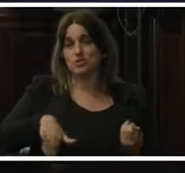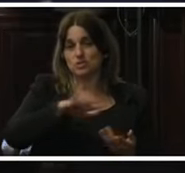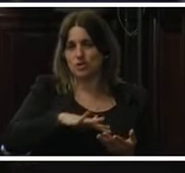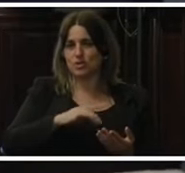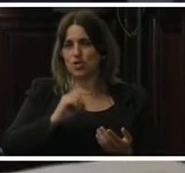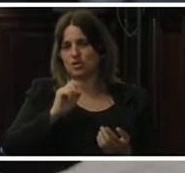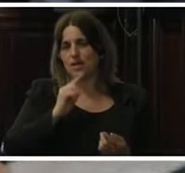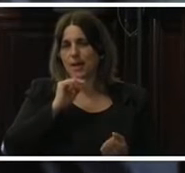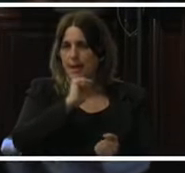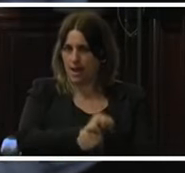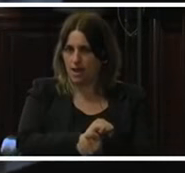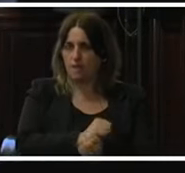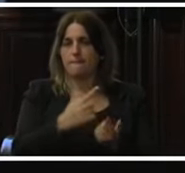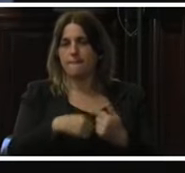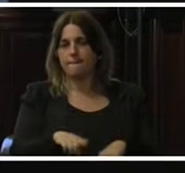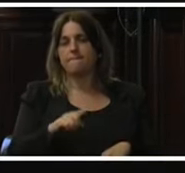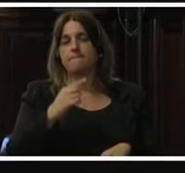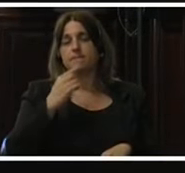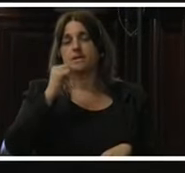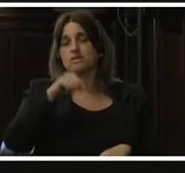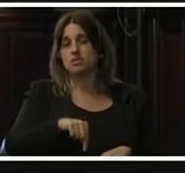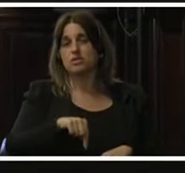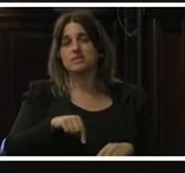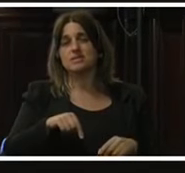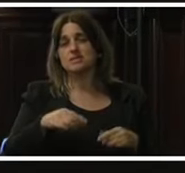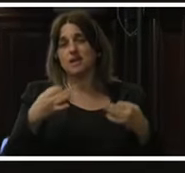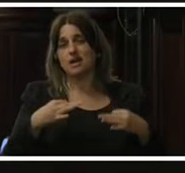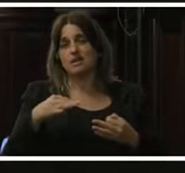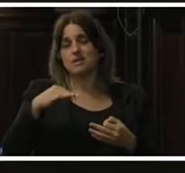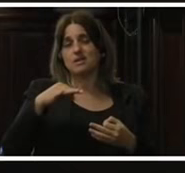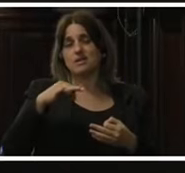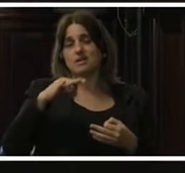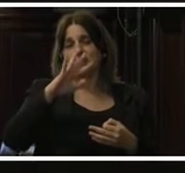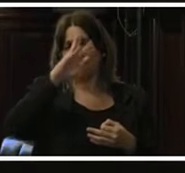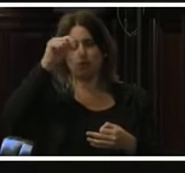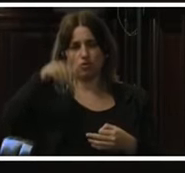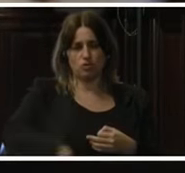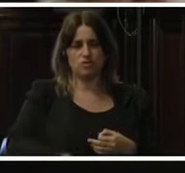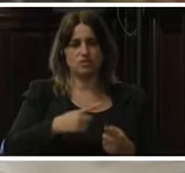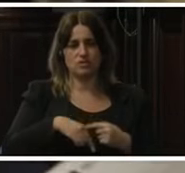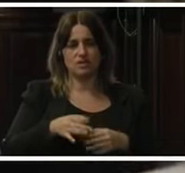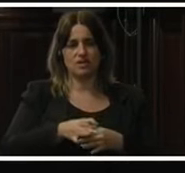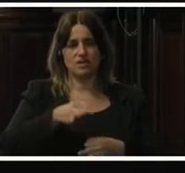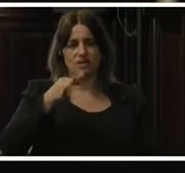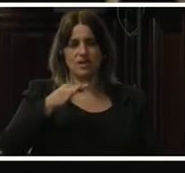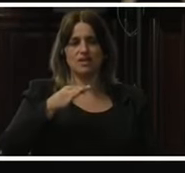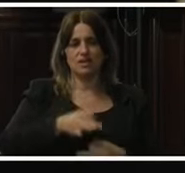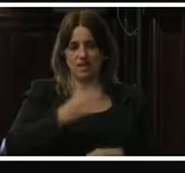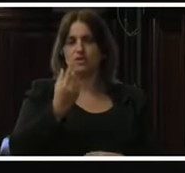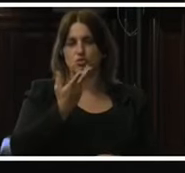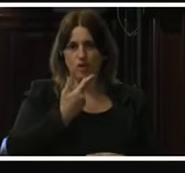grosso especificamente nós tivemos é o trabalho da cana de açúcar nem onde centenas de indígenas